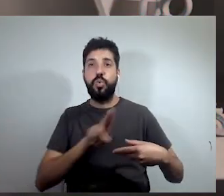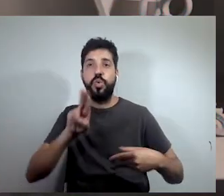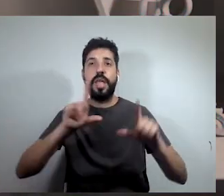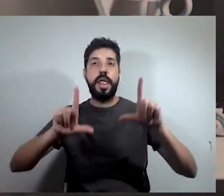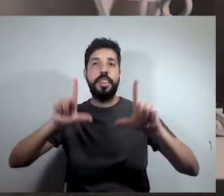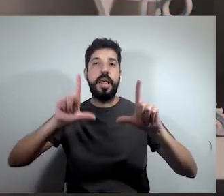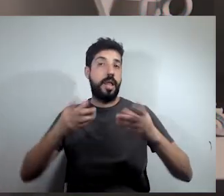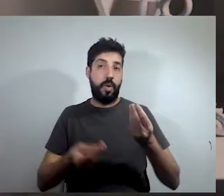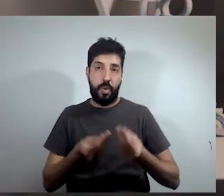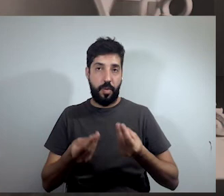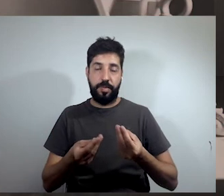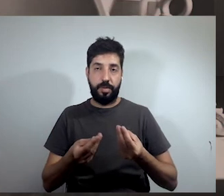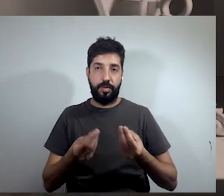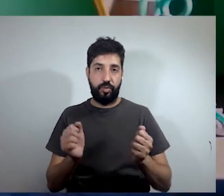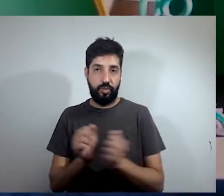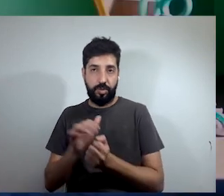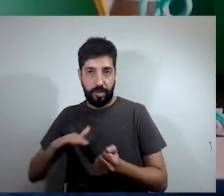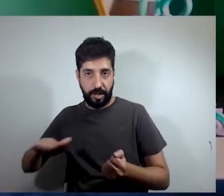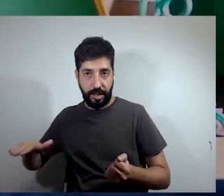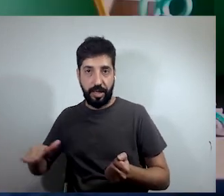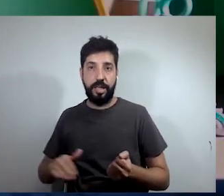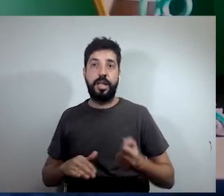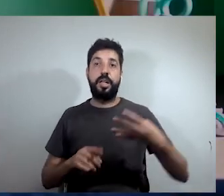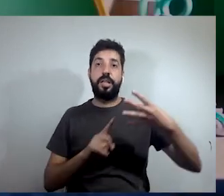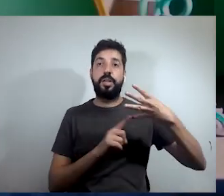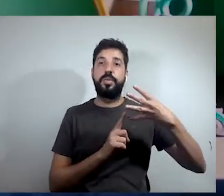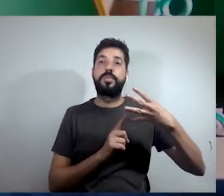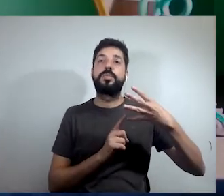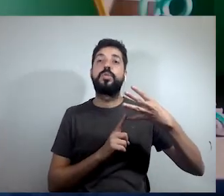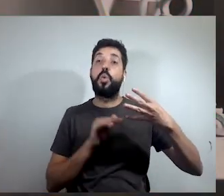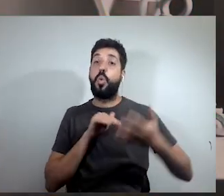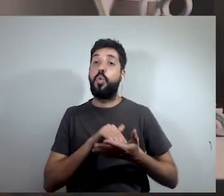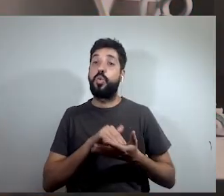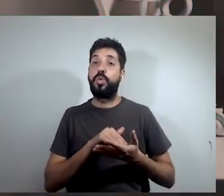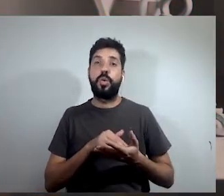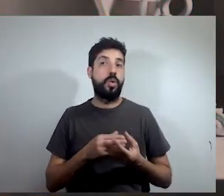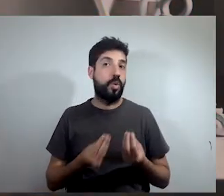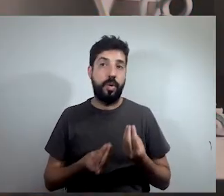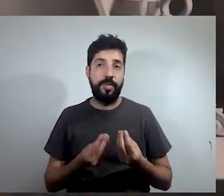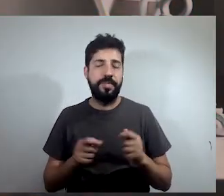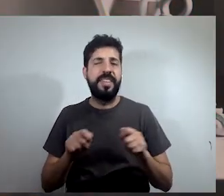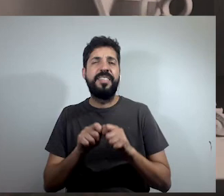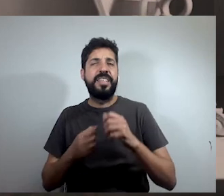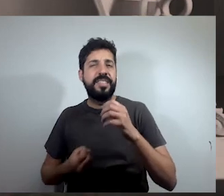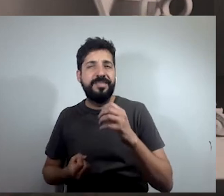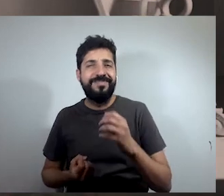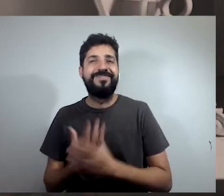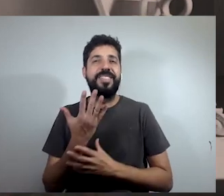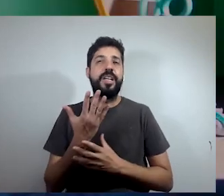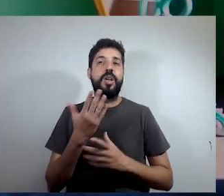das telas com as crianças. Quarto Plim e último, vamos realizar uma compensação